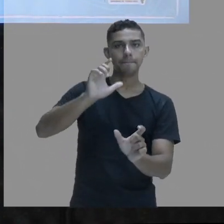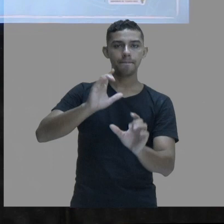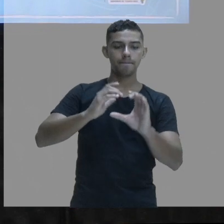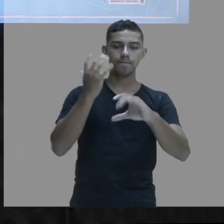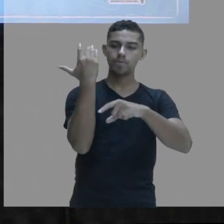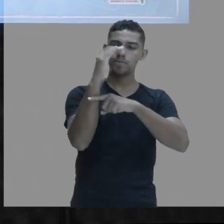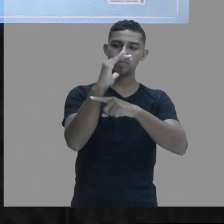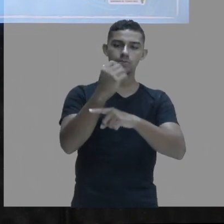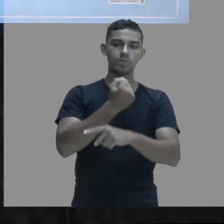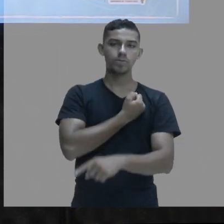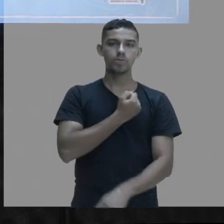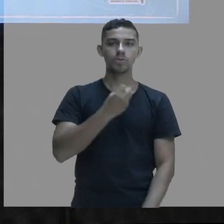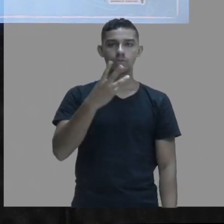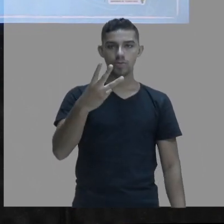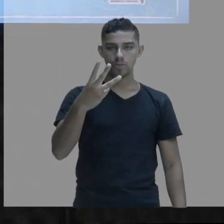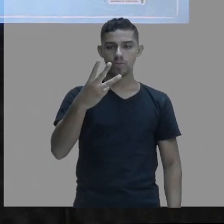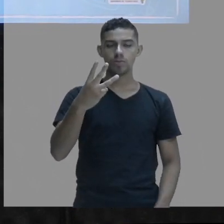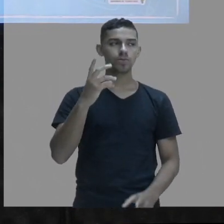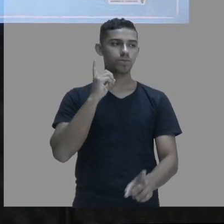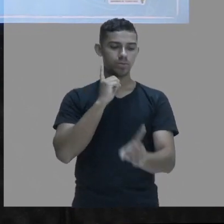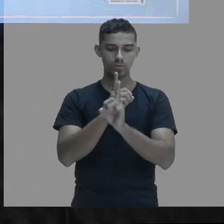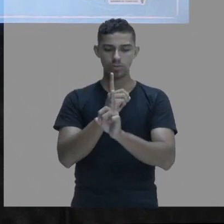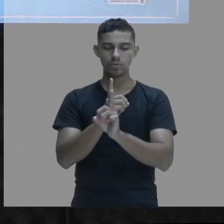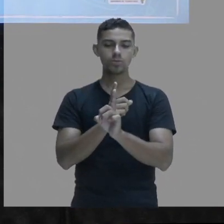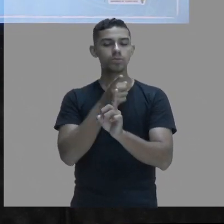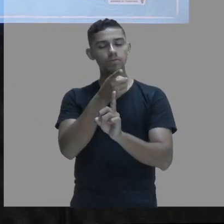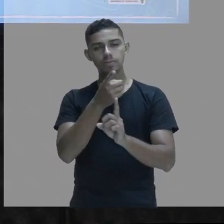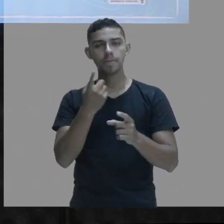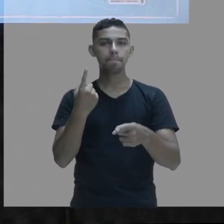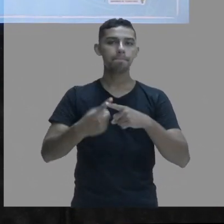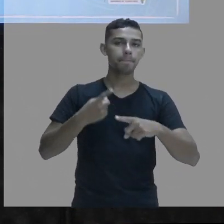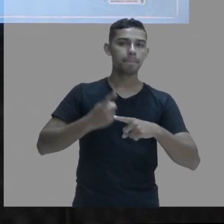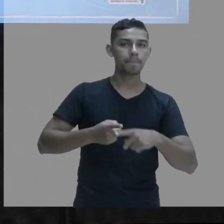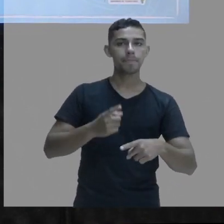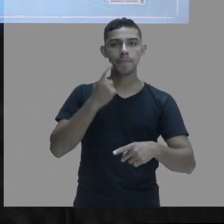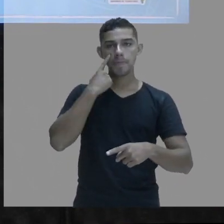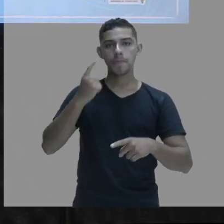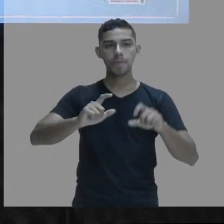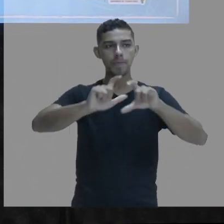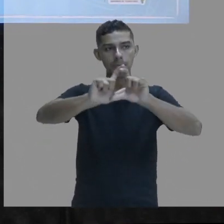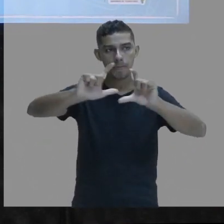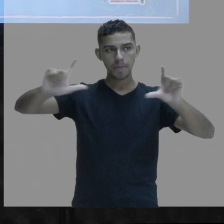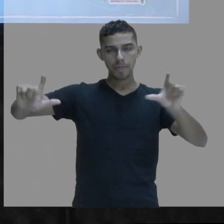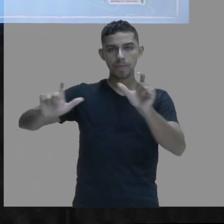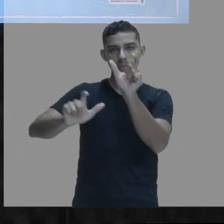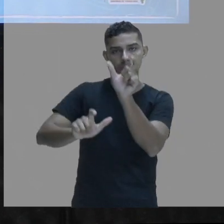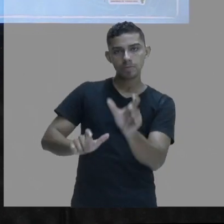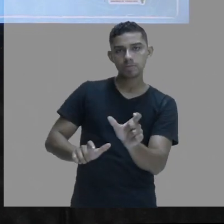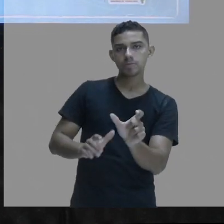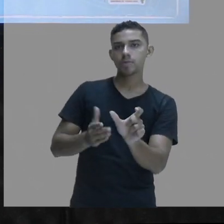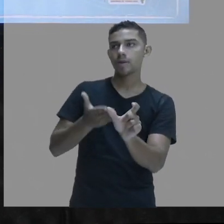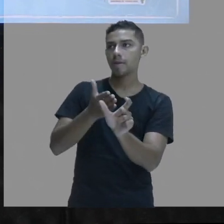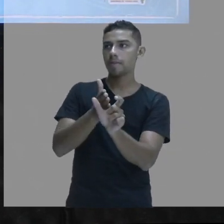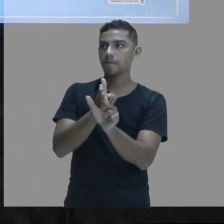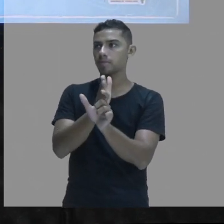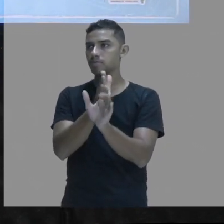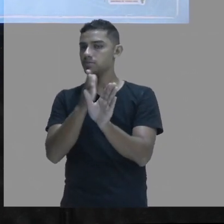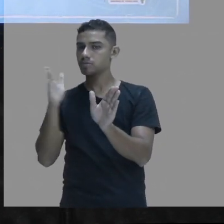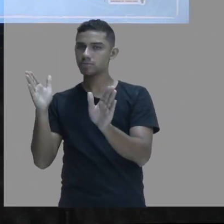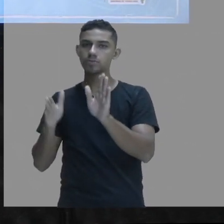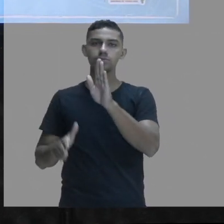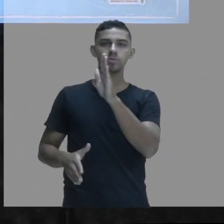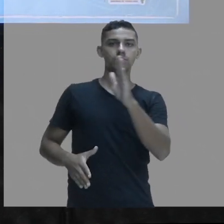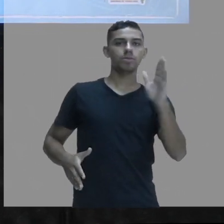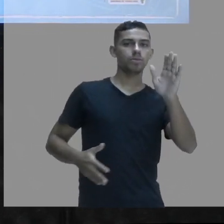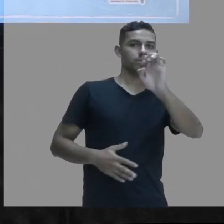carbono 3. Por quê? Porque a extremidade mais próxima é a extremidade esquerda. Então, eu comecei a numeração a